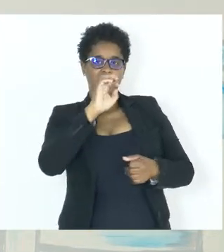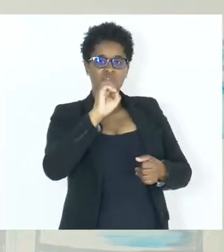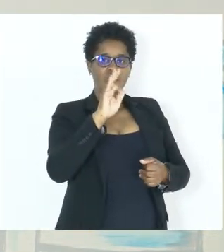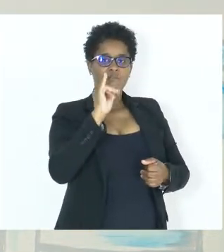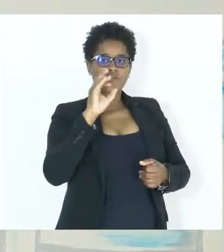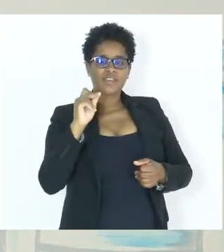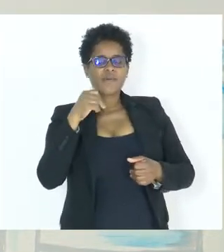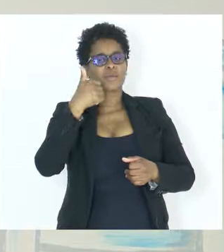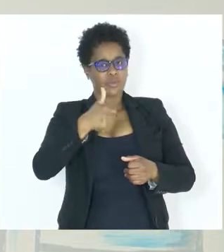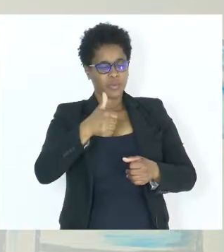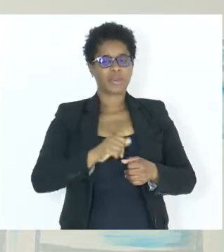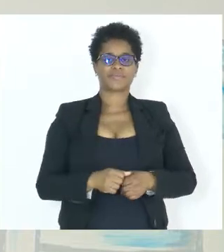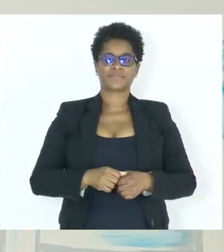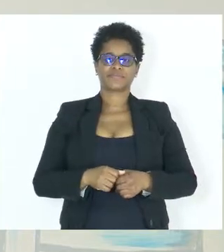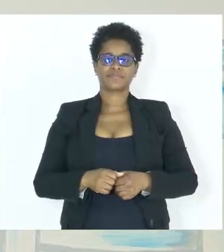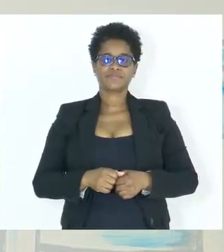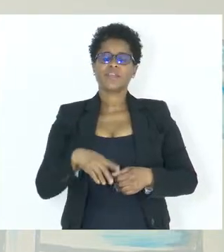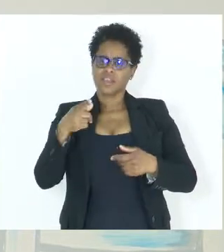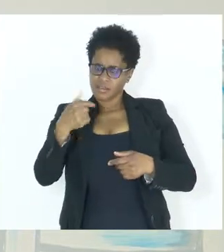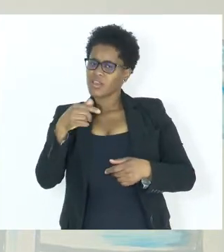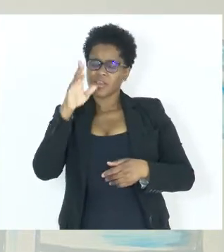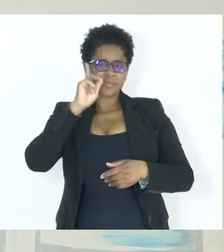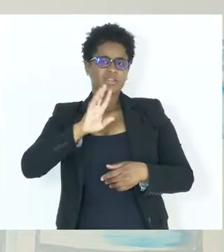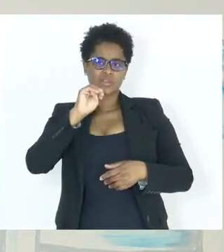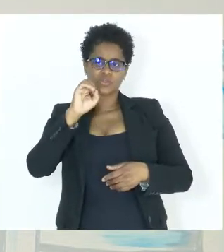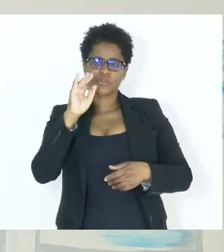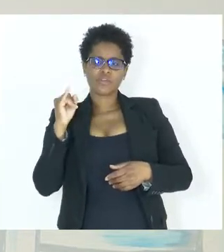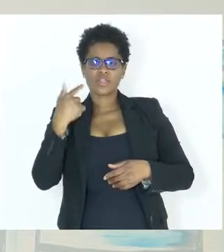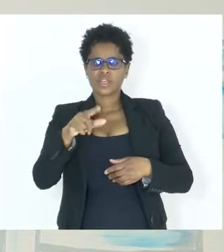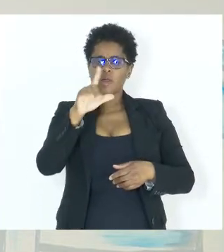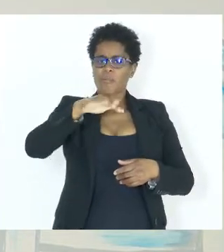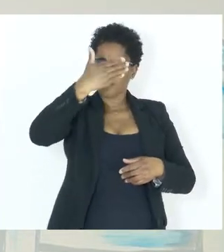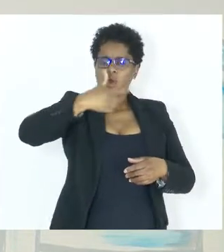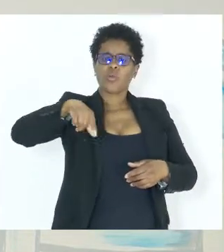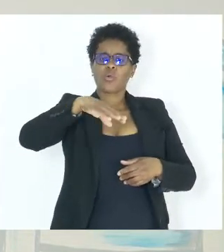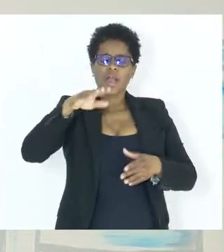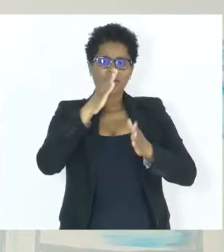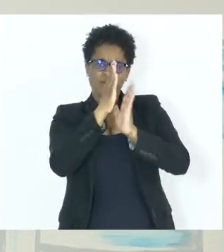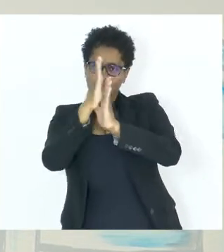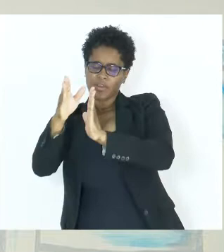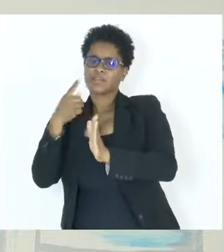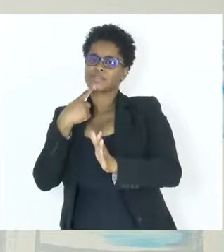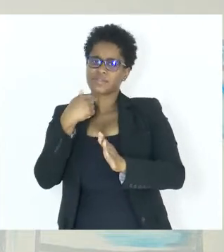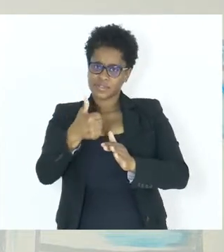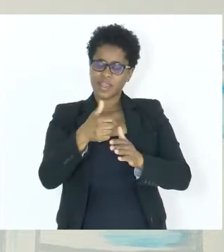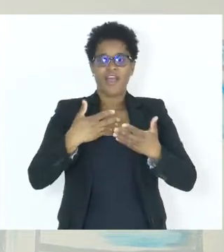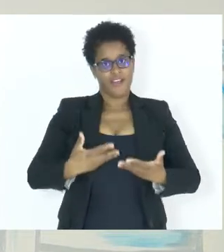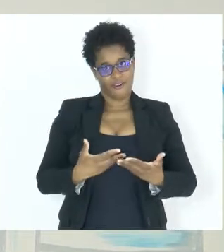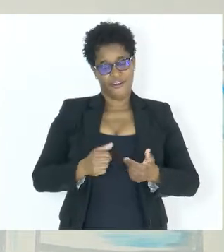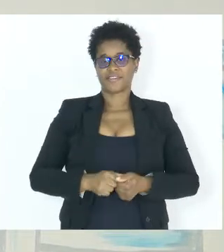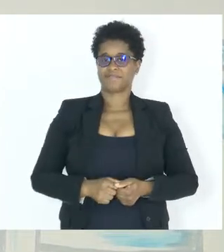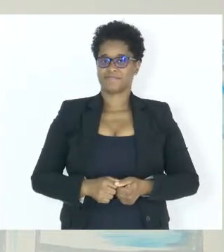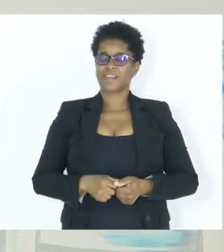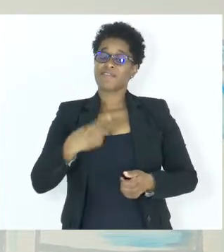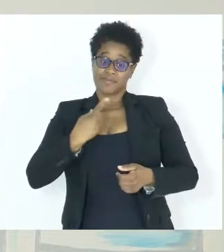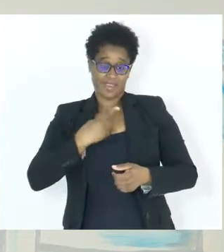Muito bem. A Sofia encontrava-se no primeiro lugar da fila. Certo? Agora, sendo